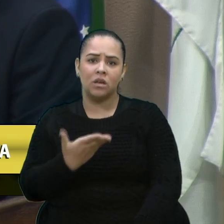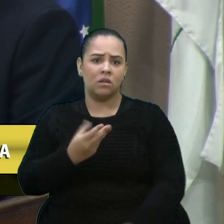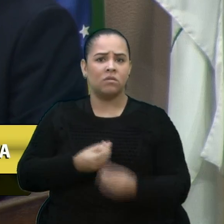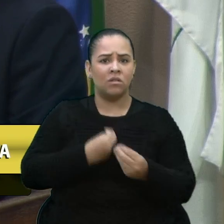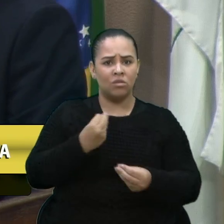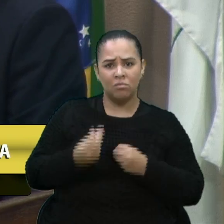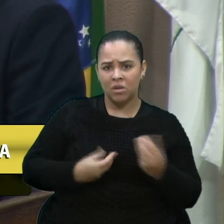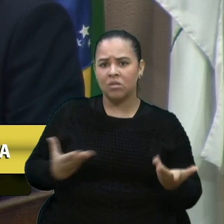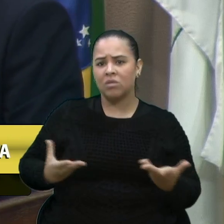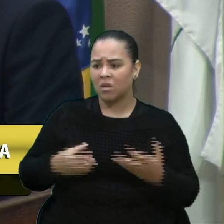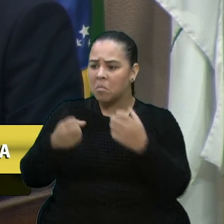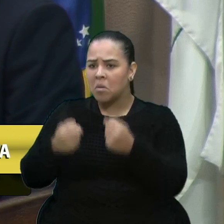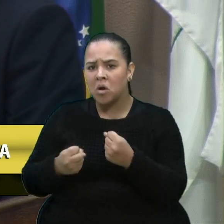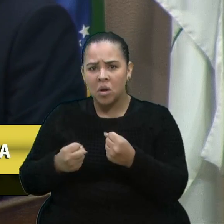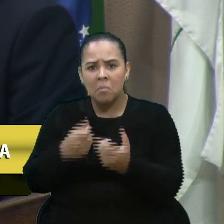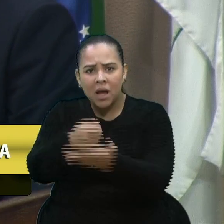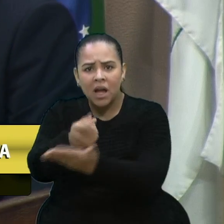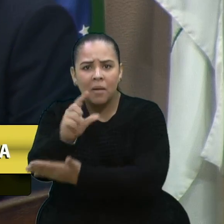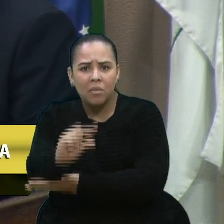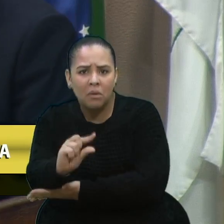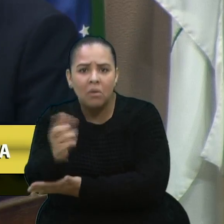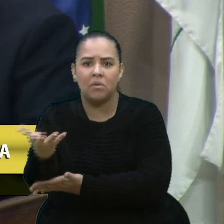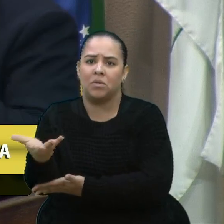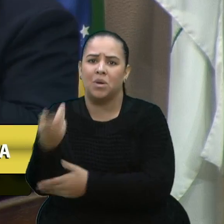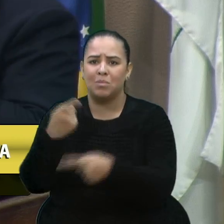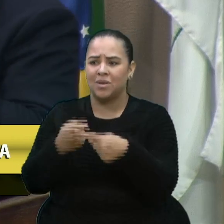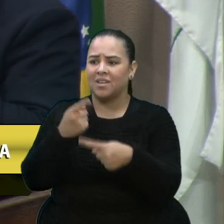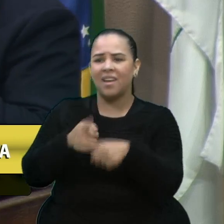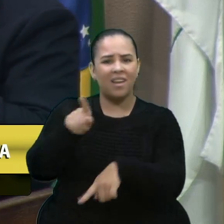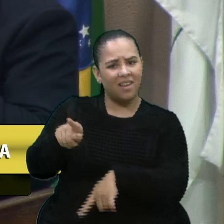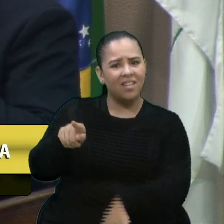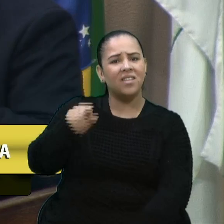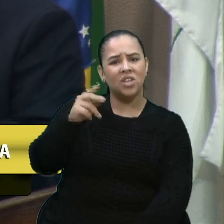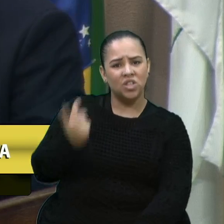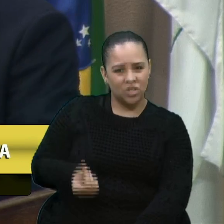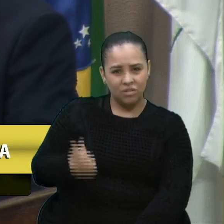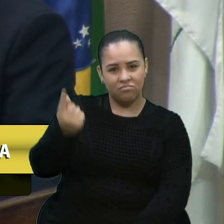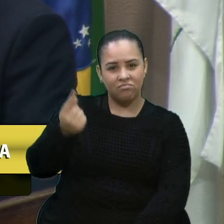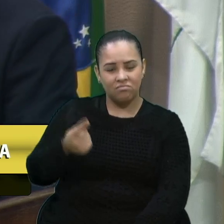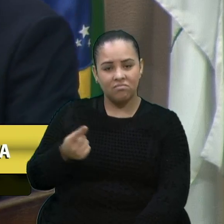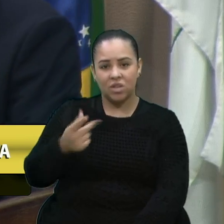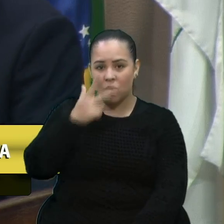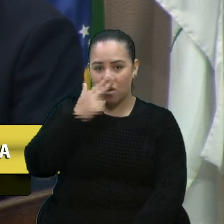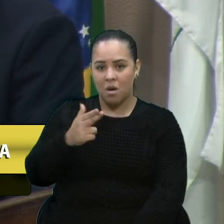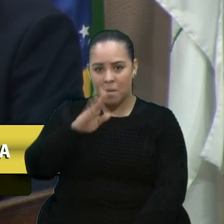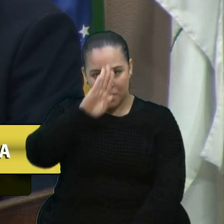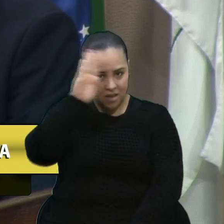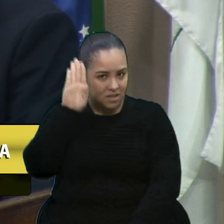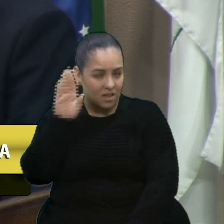para que ele possa pagar um pouco menos, porque esse valor, como também o vereador Marcon e Bressan